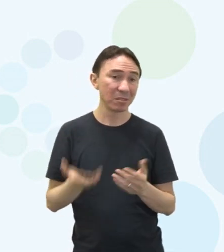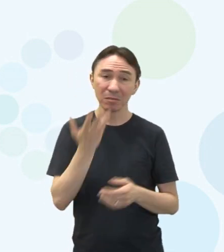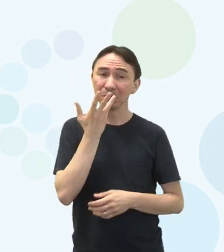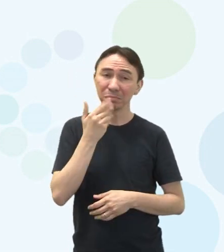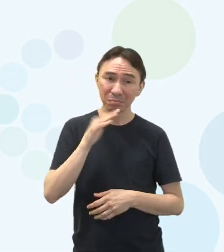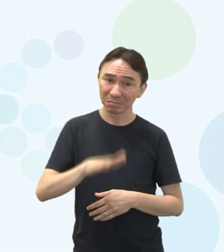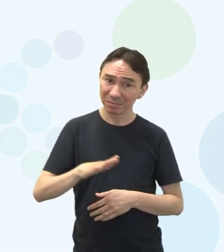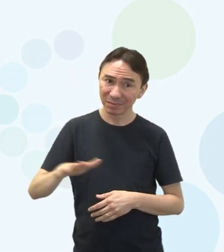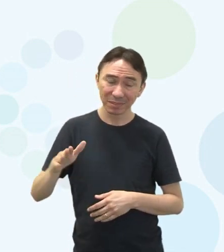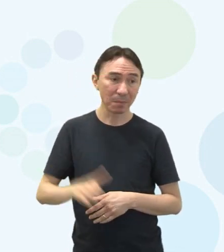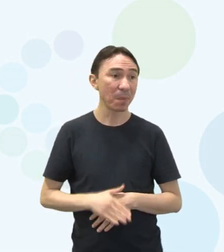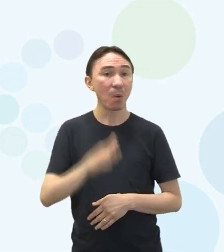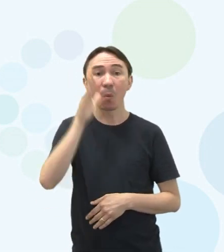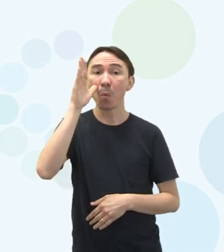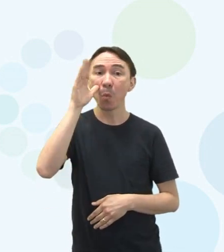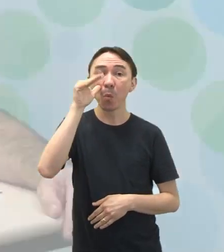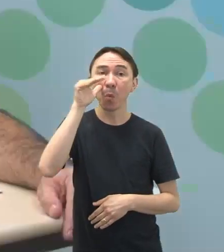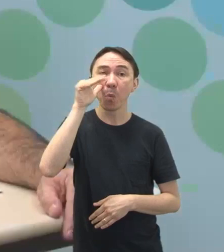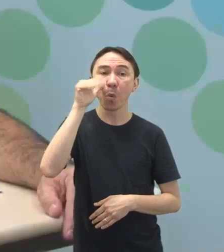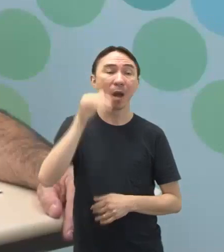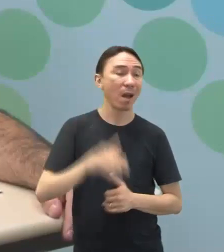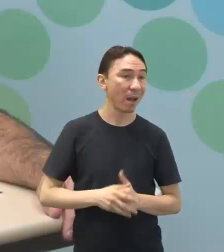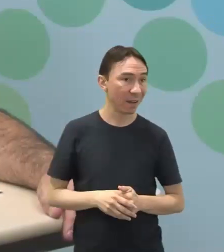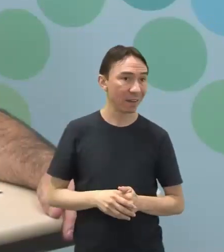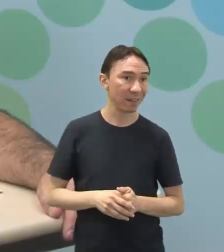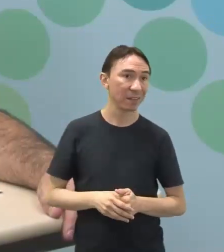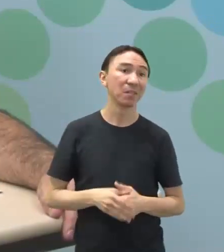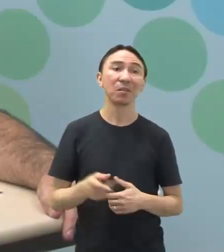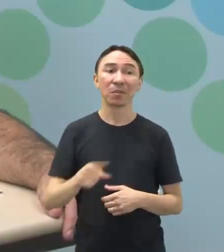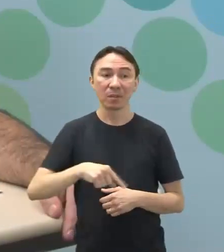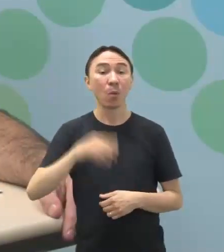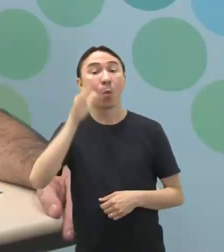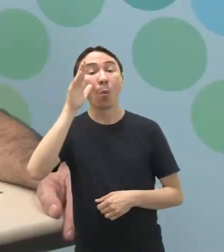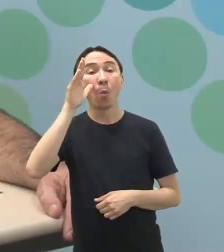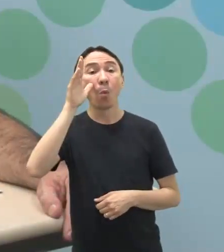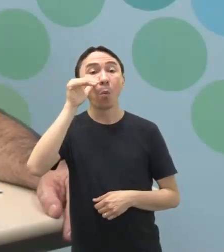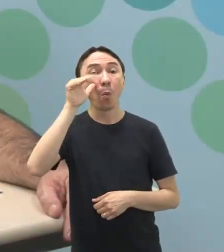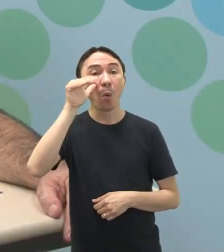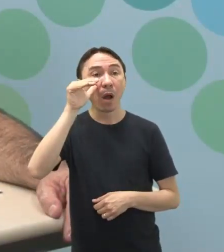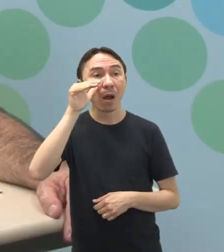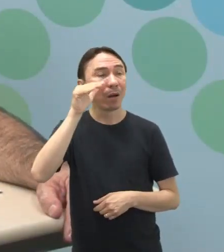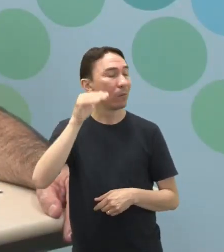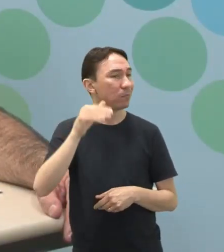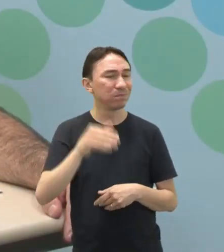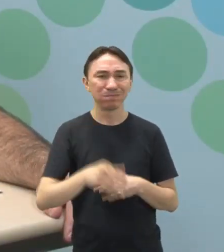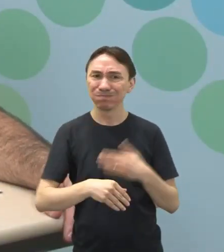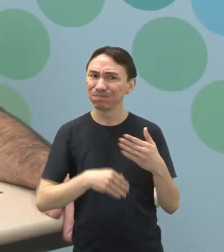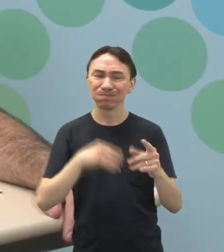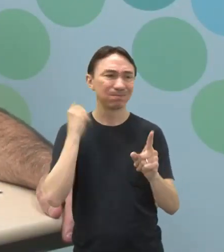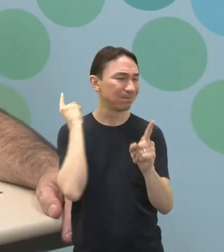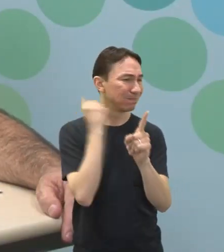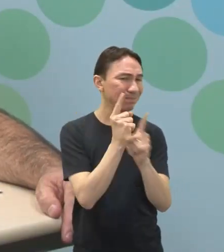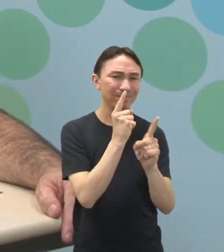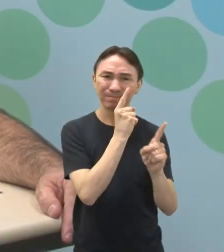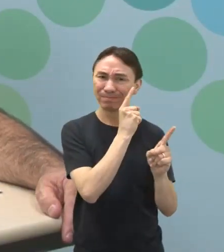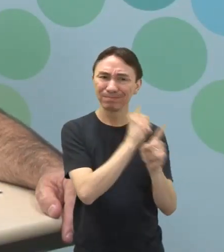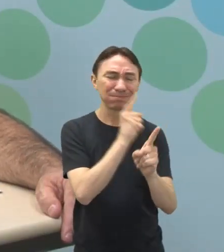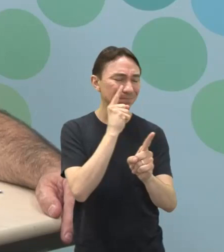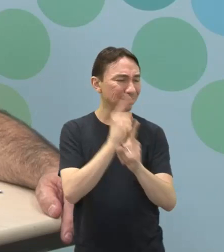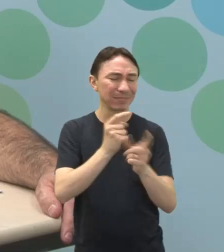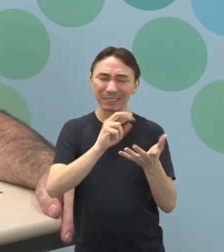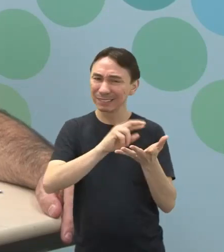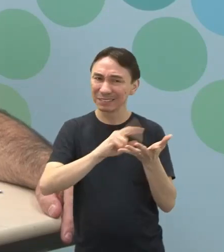Eu sempre fui uma criança curiosa e a curiosidade nos leva a muitos lugares maravilhosos né ao